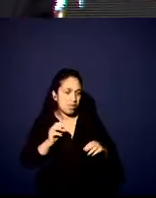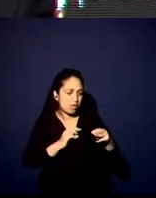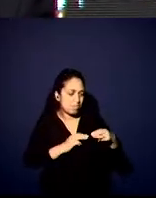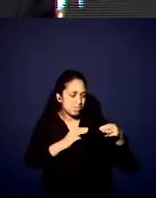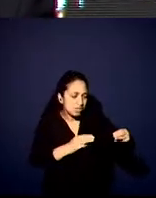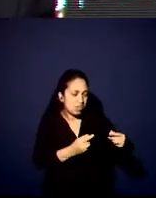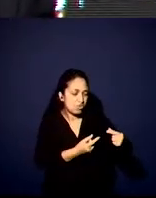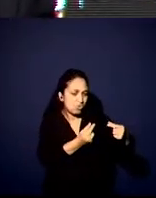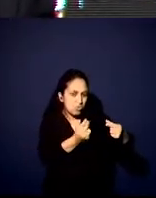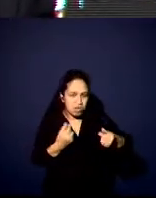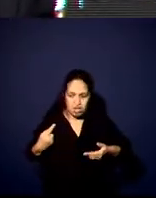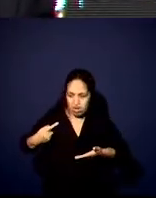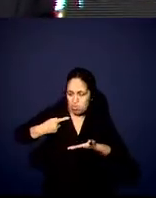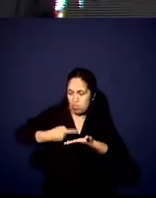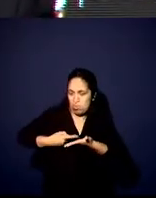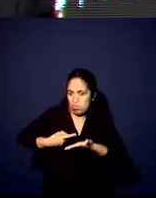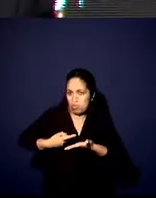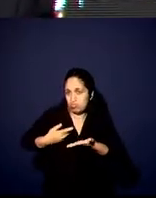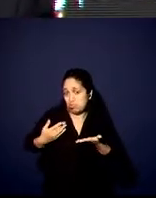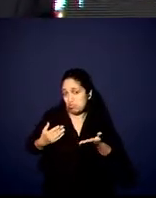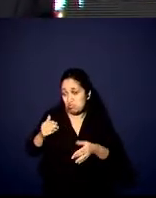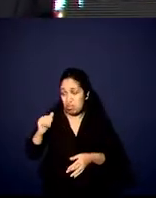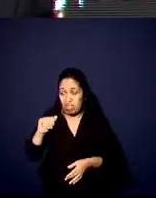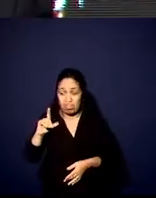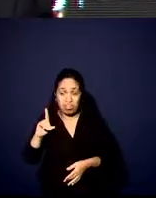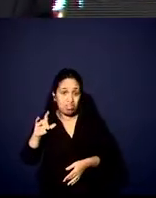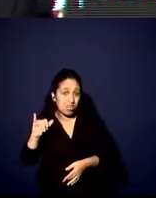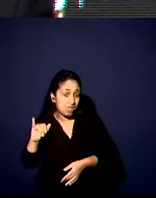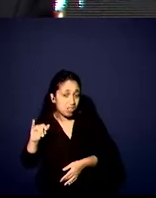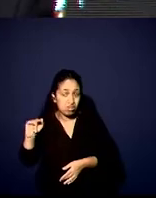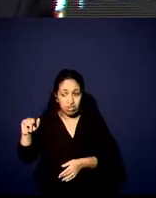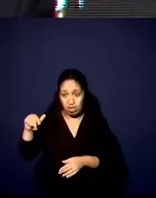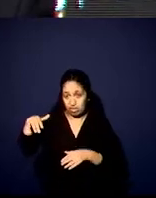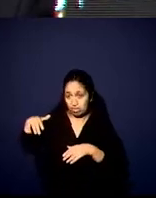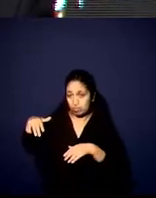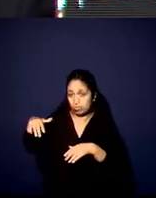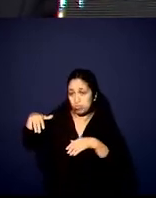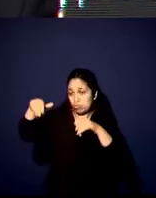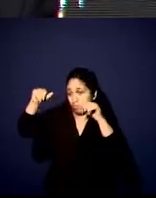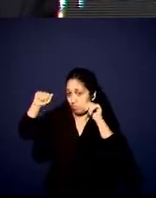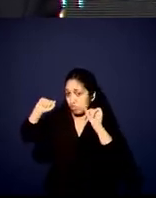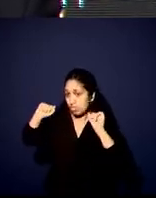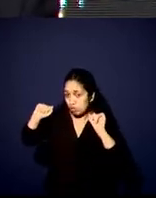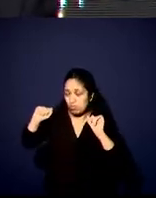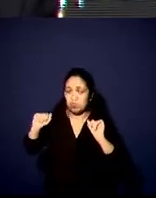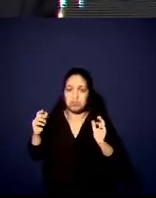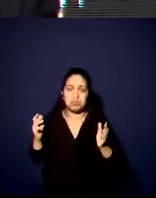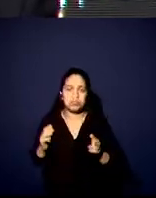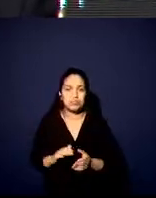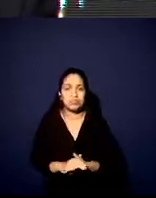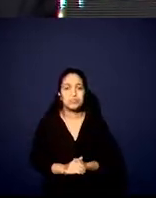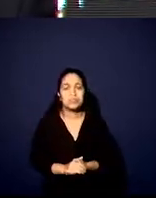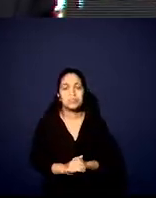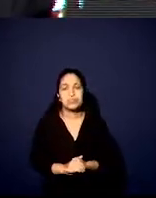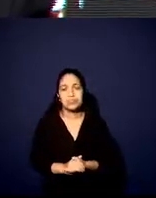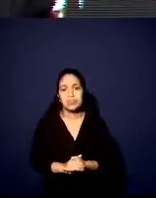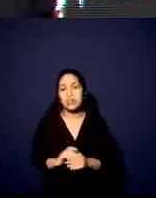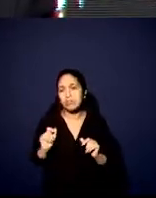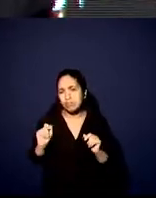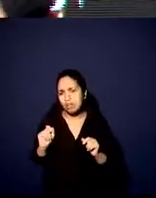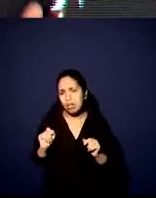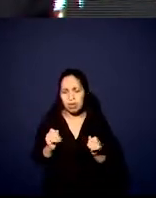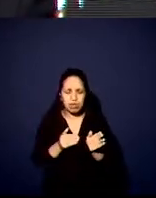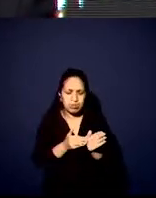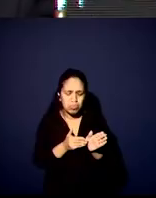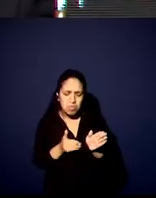economia feito no âmbito de um Adi da OAB no Supremo Talvez tenham cumprido prazos